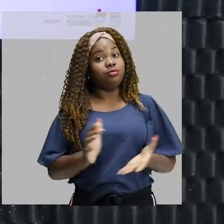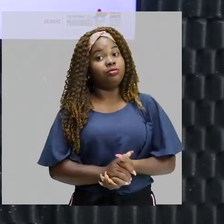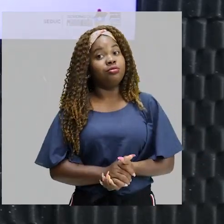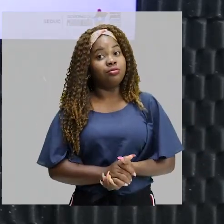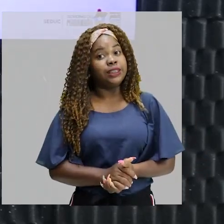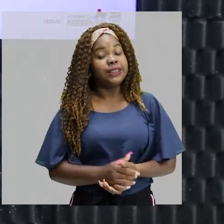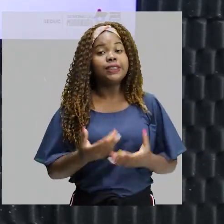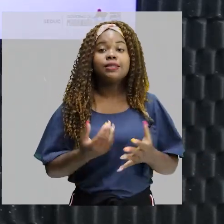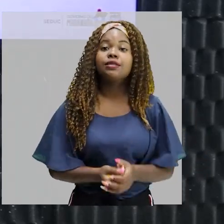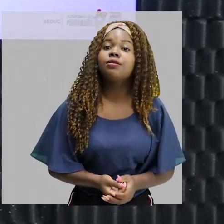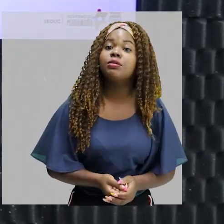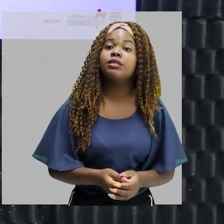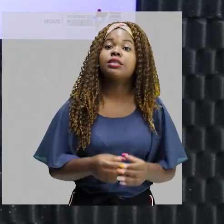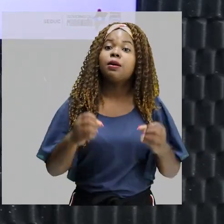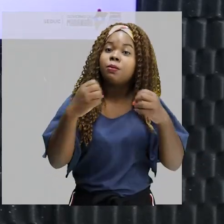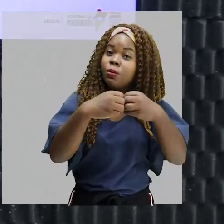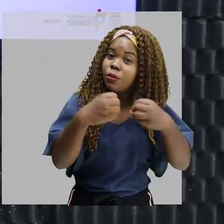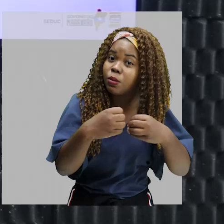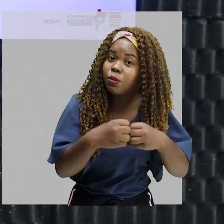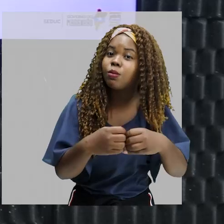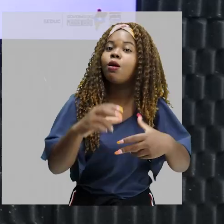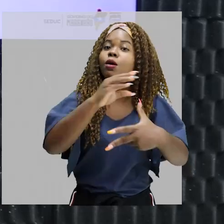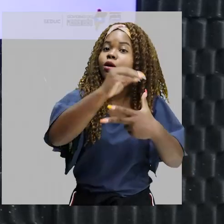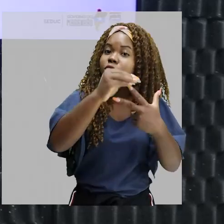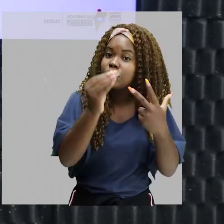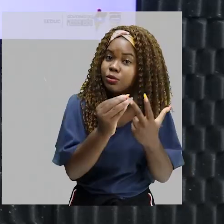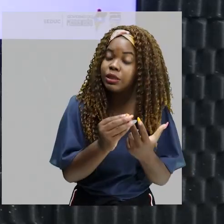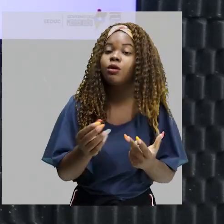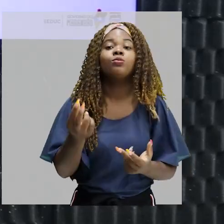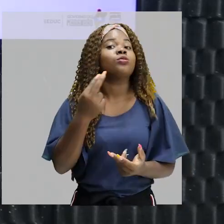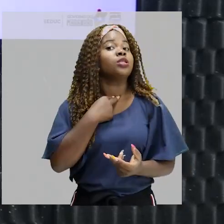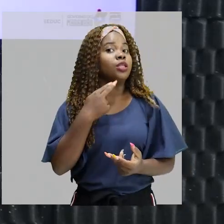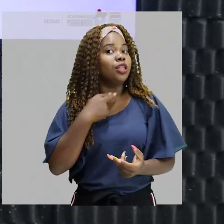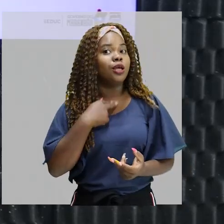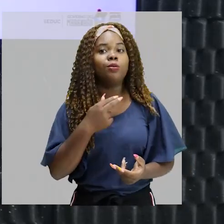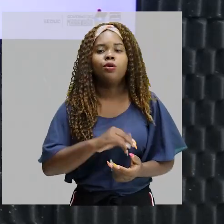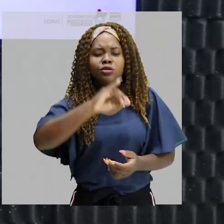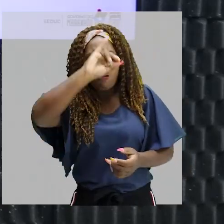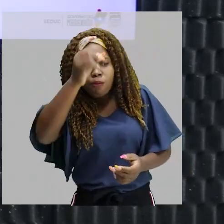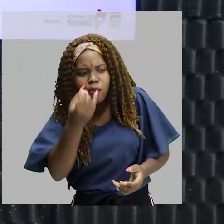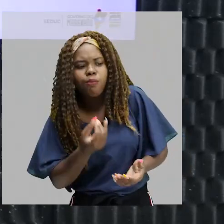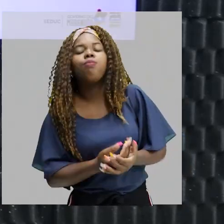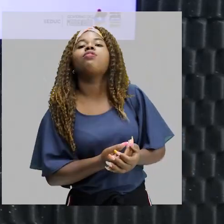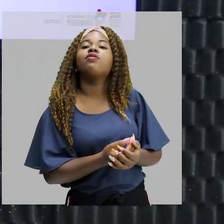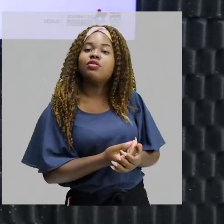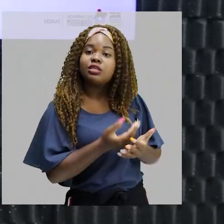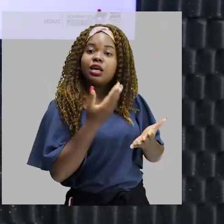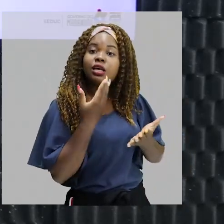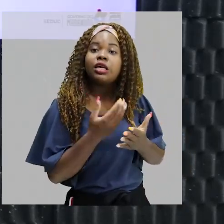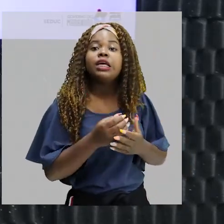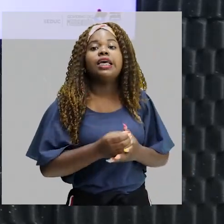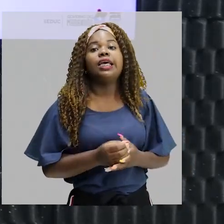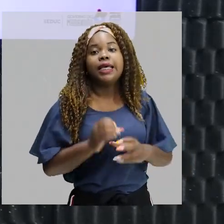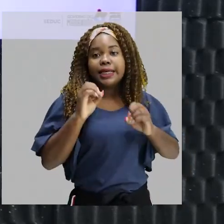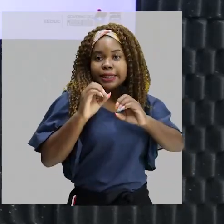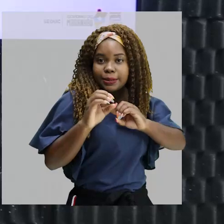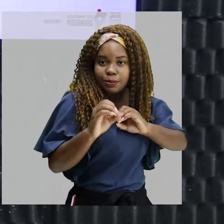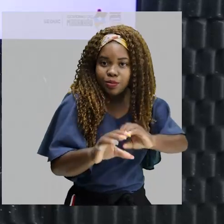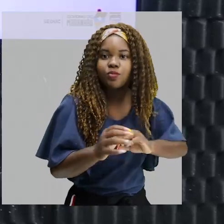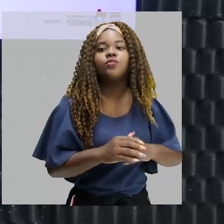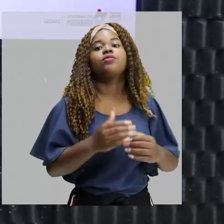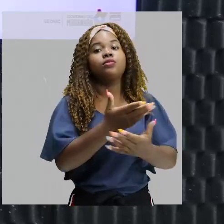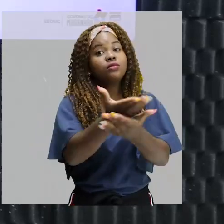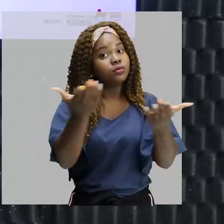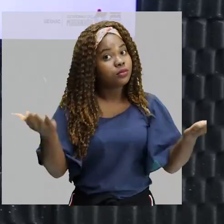Enem. Pois é, não pode deixar de aproveitar o conhecimento que é dado para vocês com muito prazer. A gente faz esse